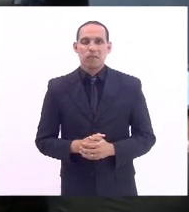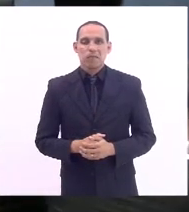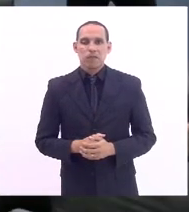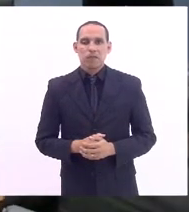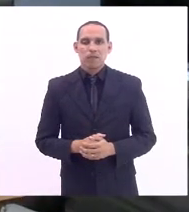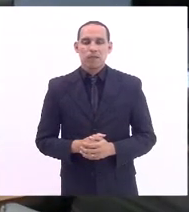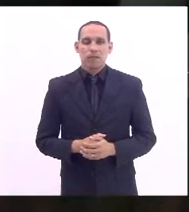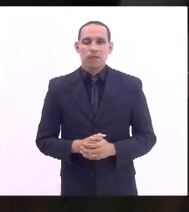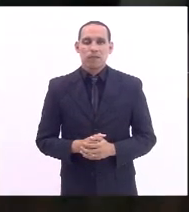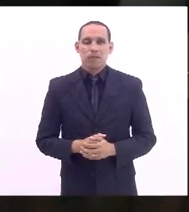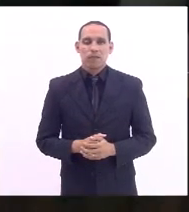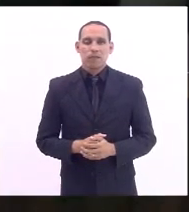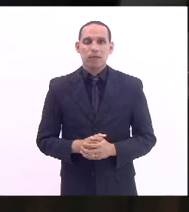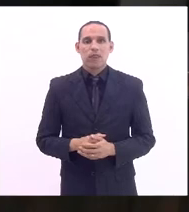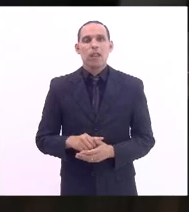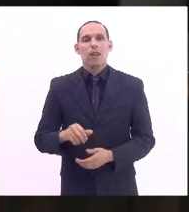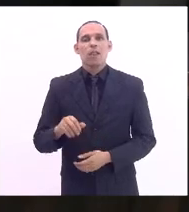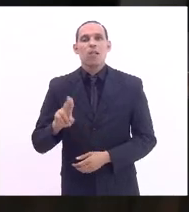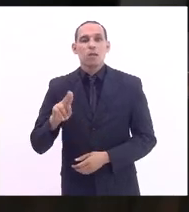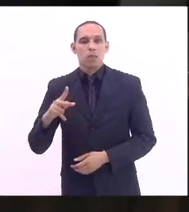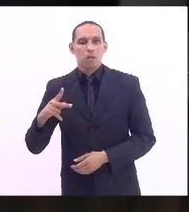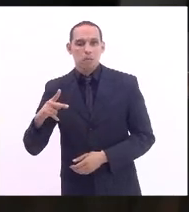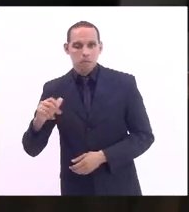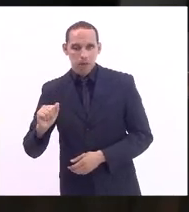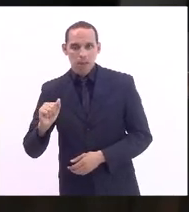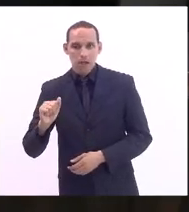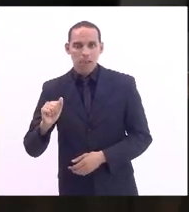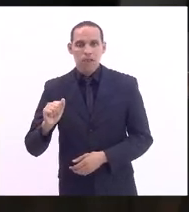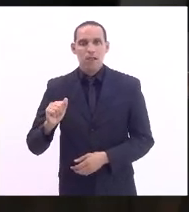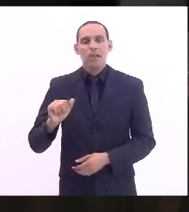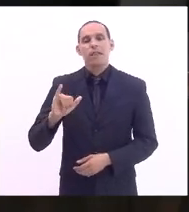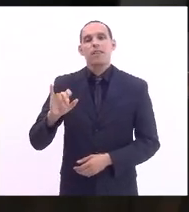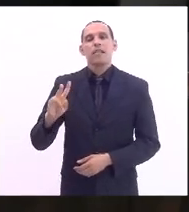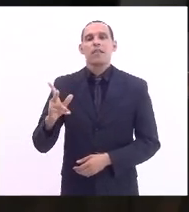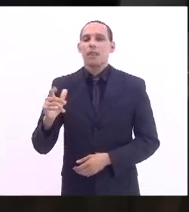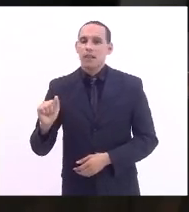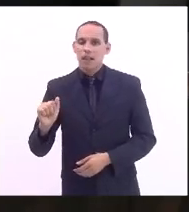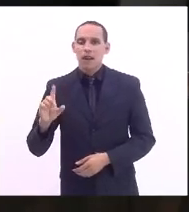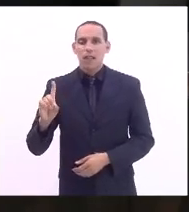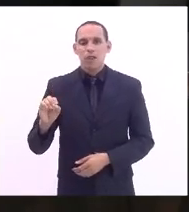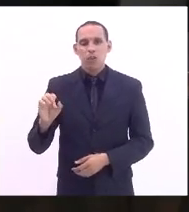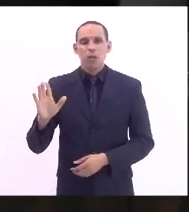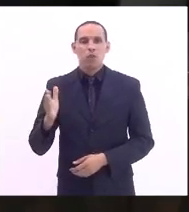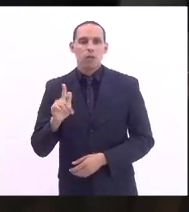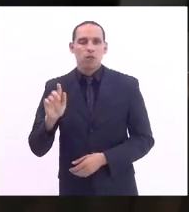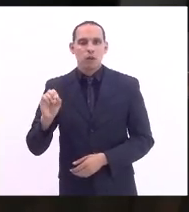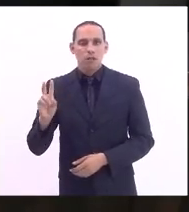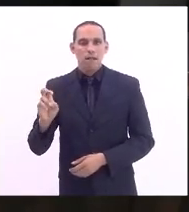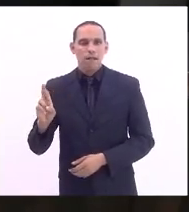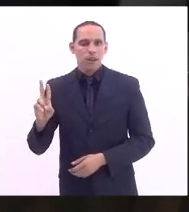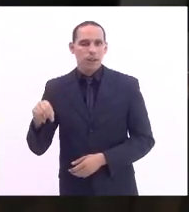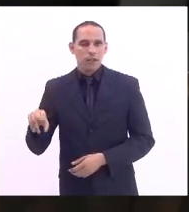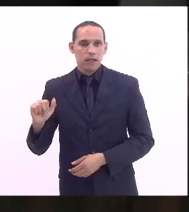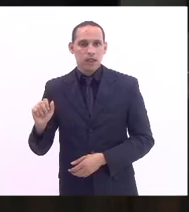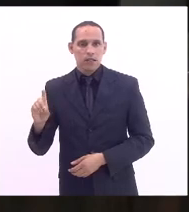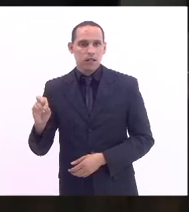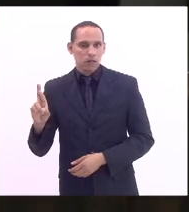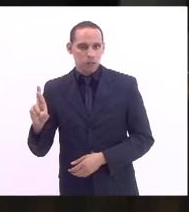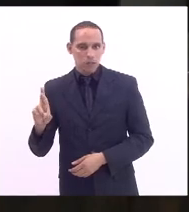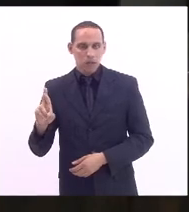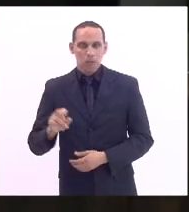A unidade de pronto atendimento pediátrico da Ilha do Governador, UPA, Ilha do Governador. Parecer da Comissão de Normas Internas e Proposições